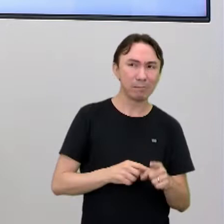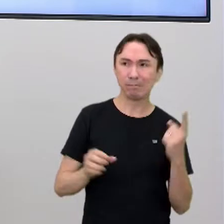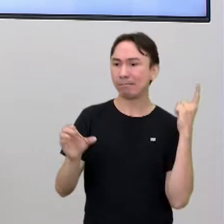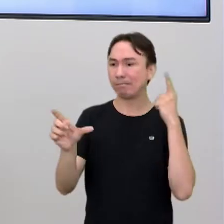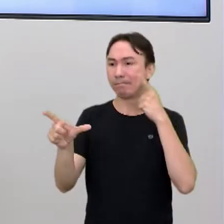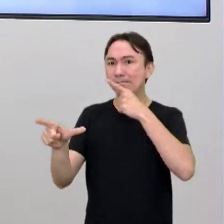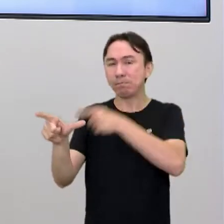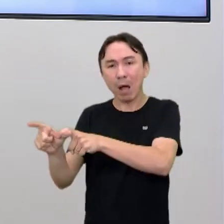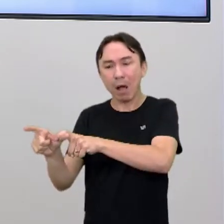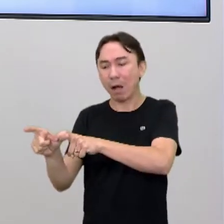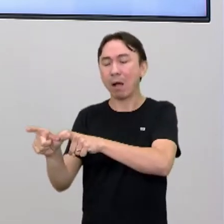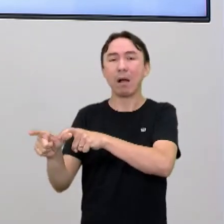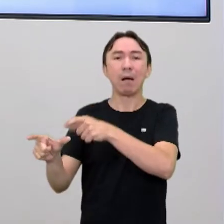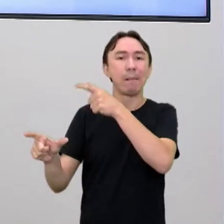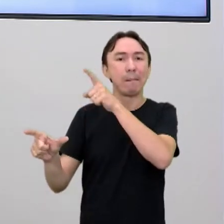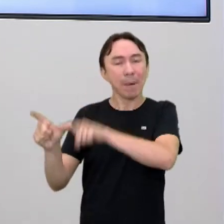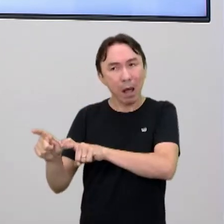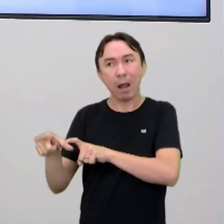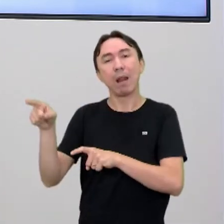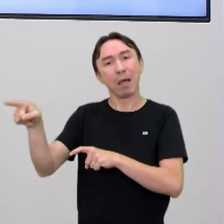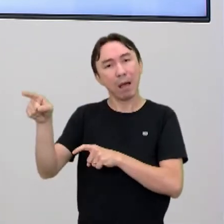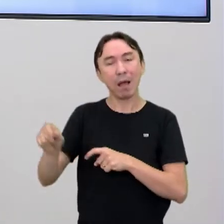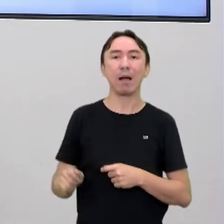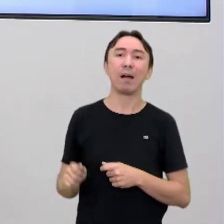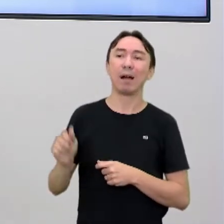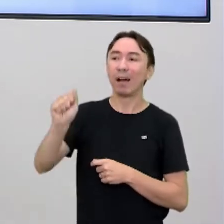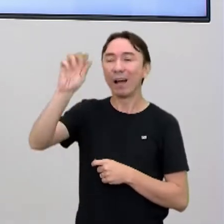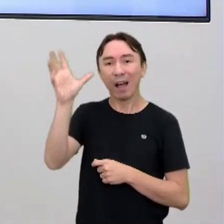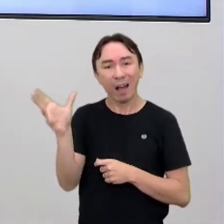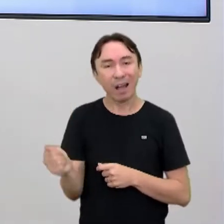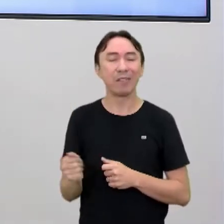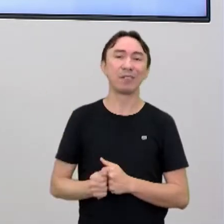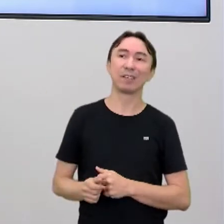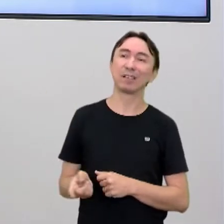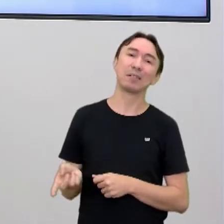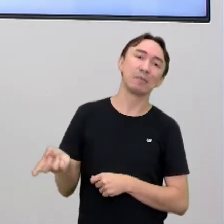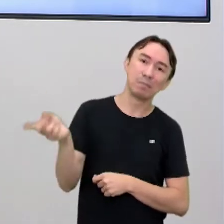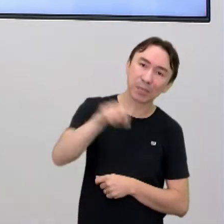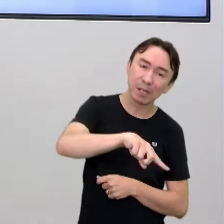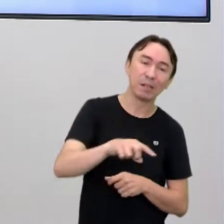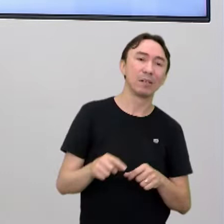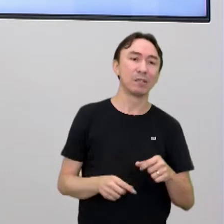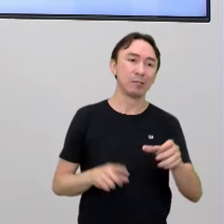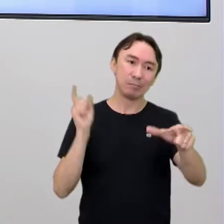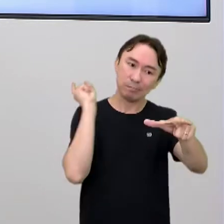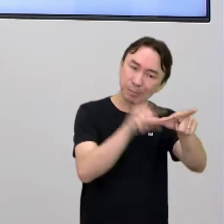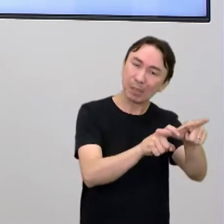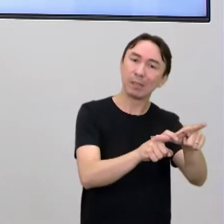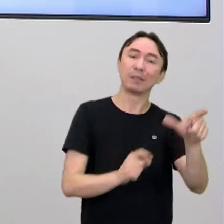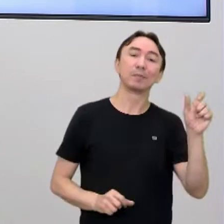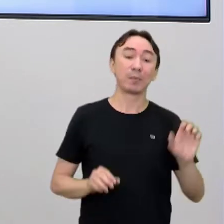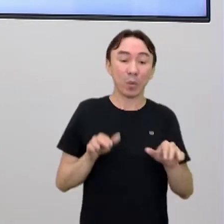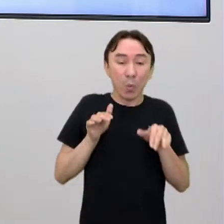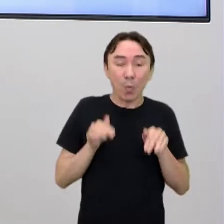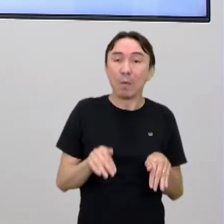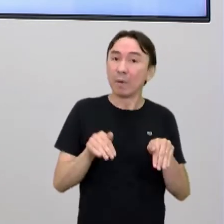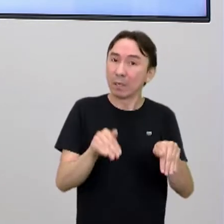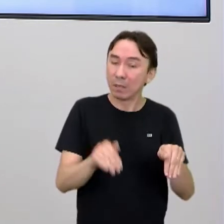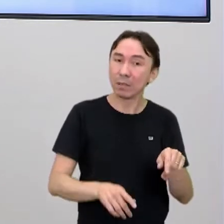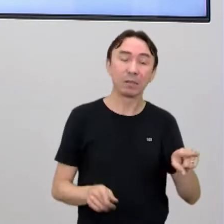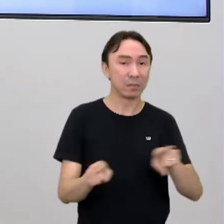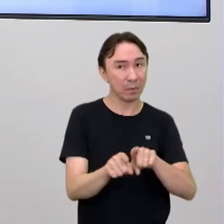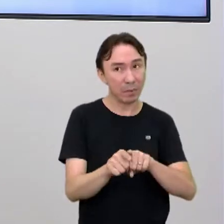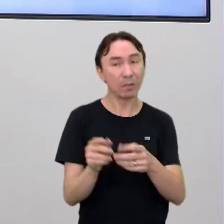e parte considerável da Ásia. É claro que isso está profundamente envolvido num